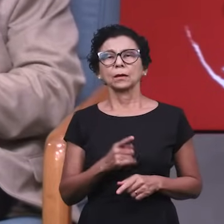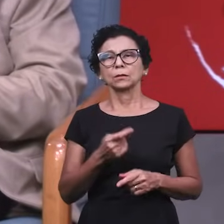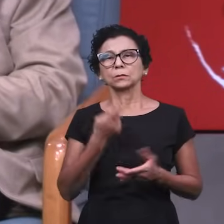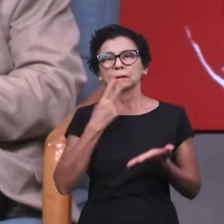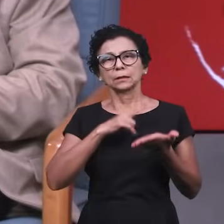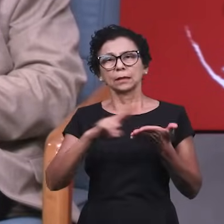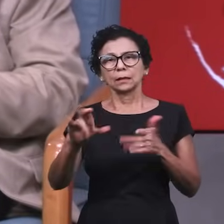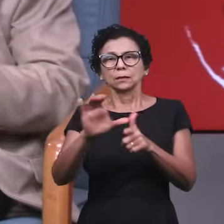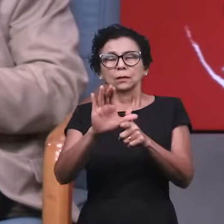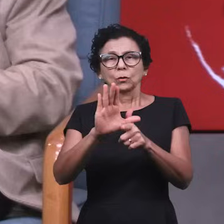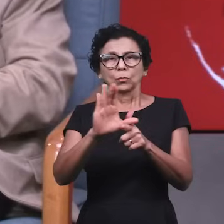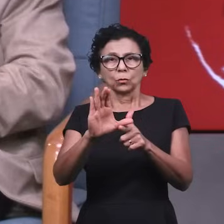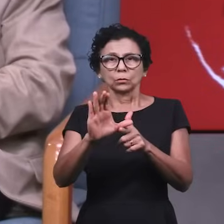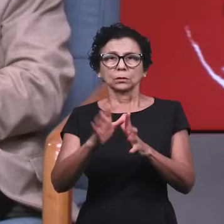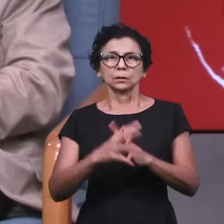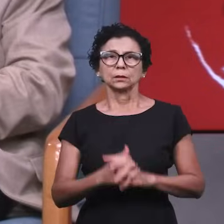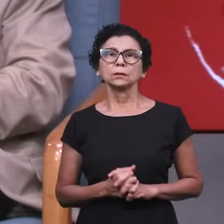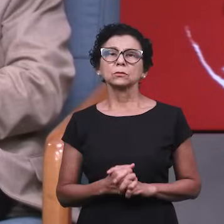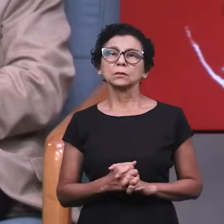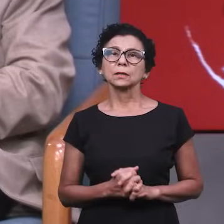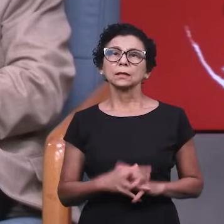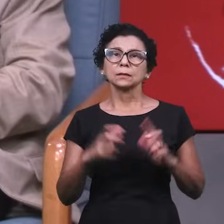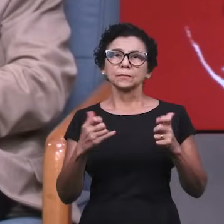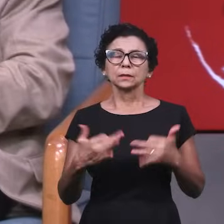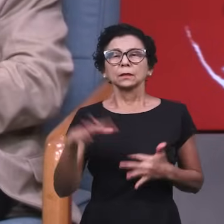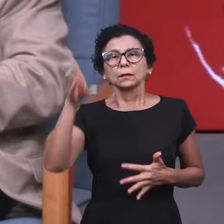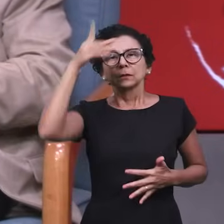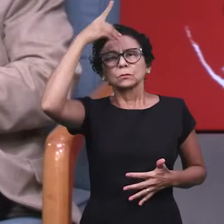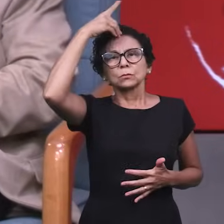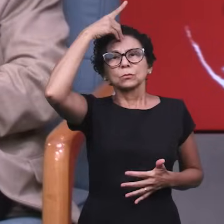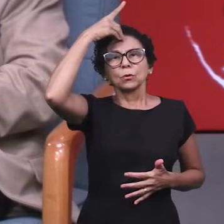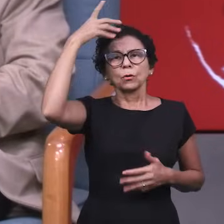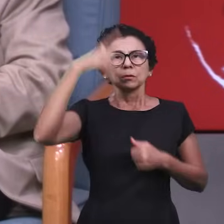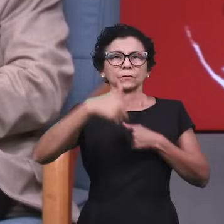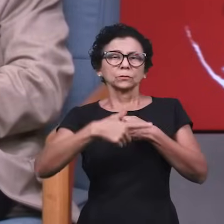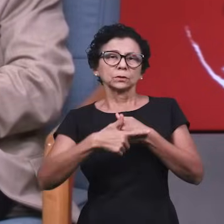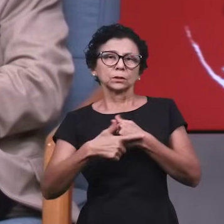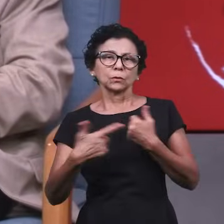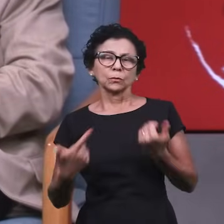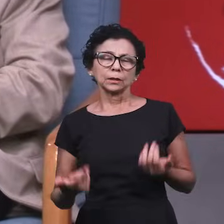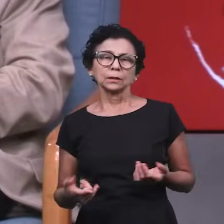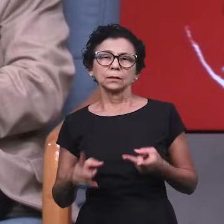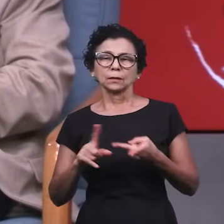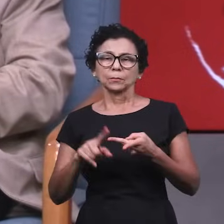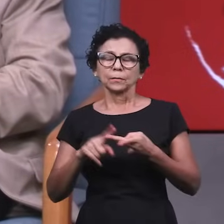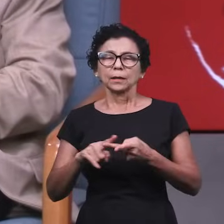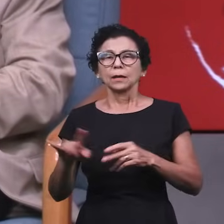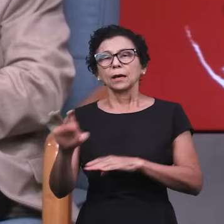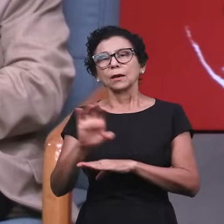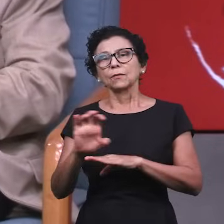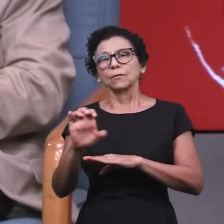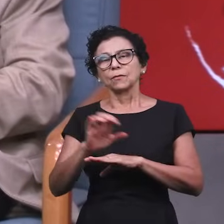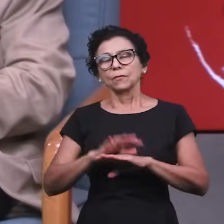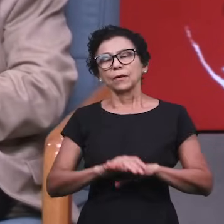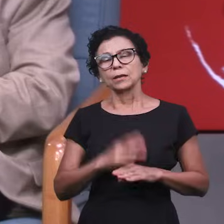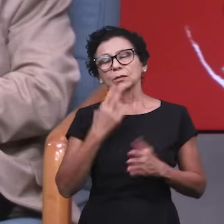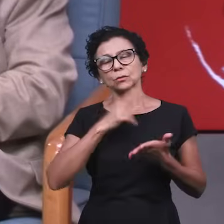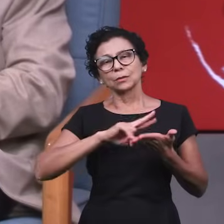a igreja com o funcionamento dos dons espirituais, e quando ele escreve aos Efésios, quando ele fala sobre